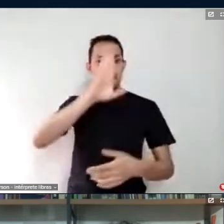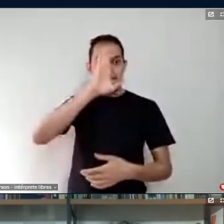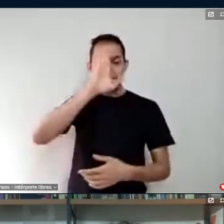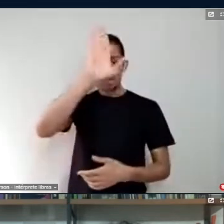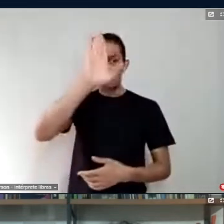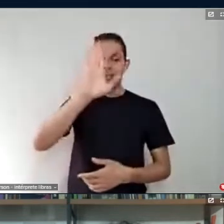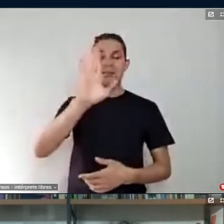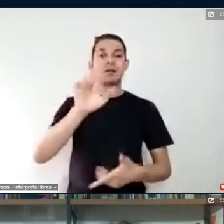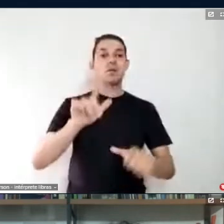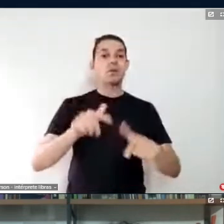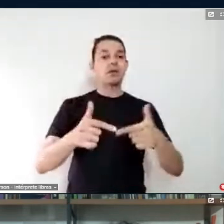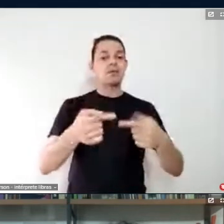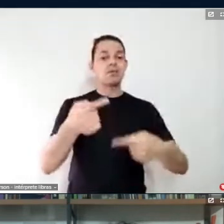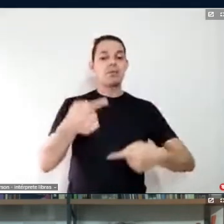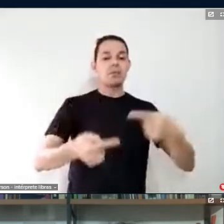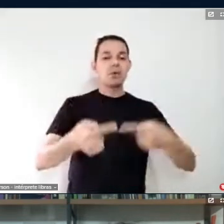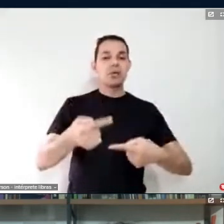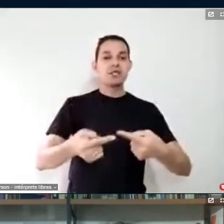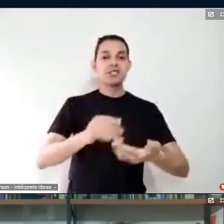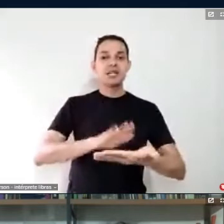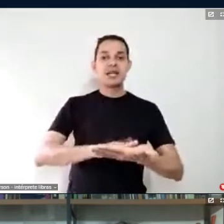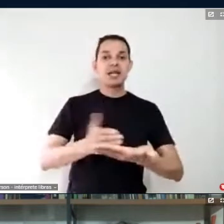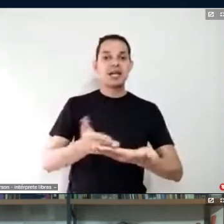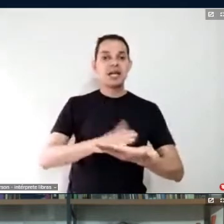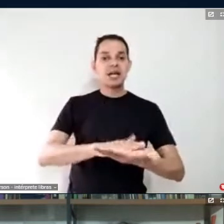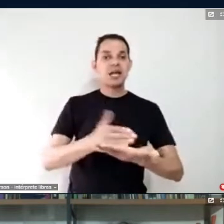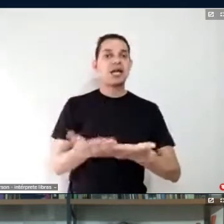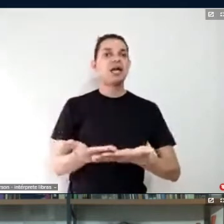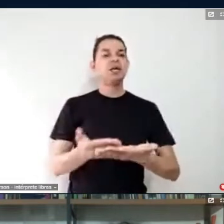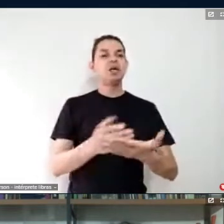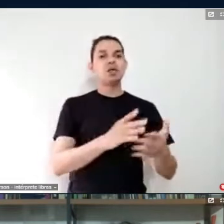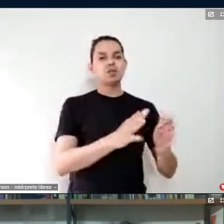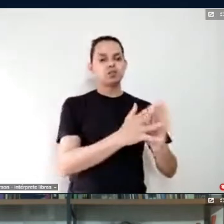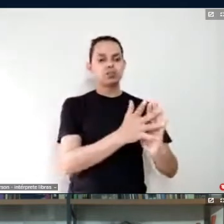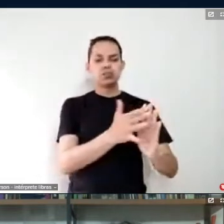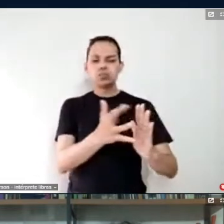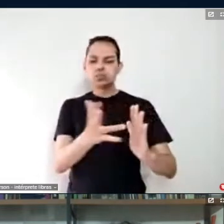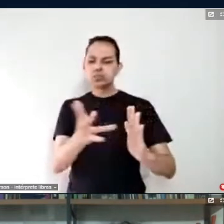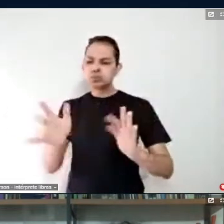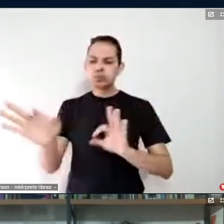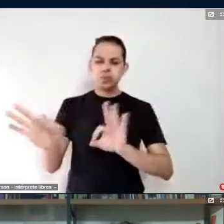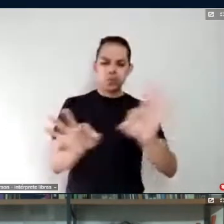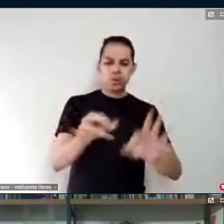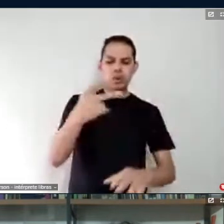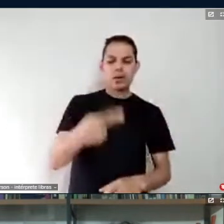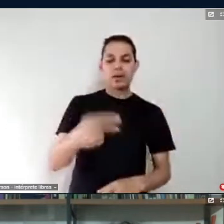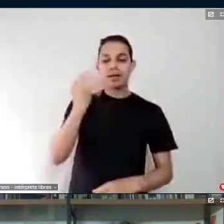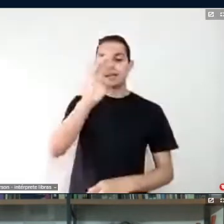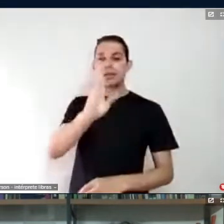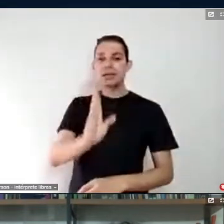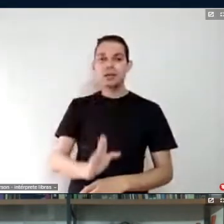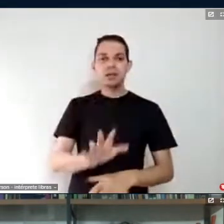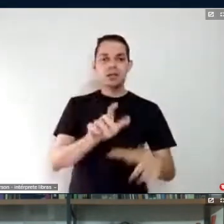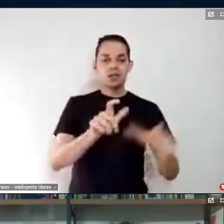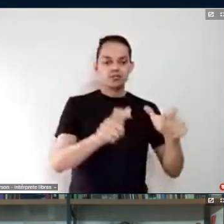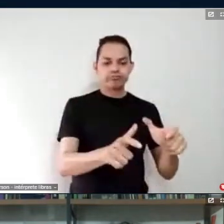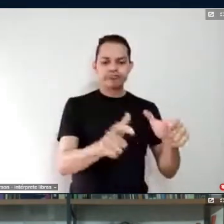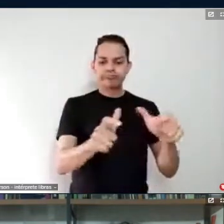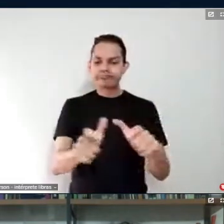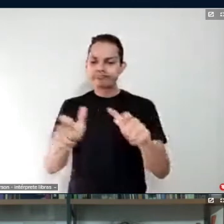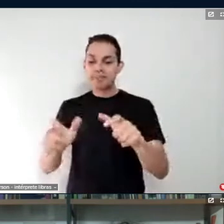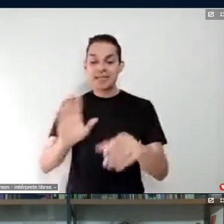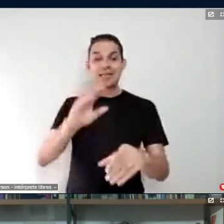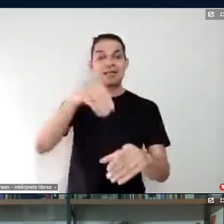interpretação que está num processo de organização no Brasil em esferas que tem uma política